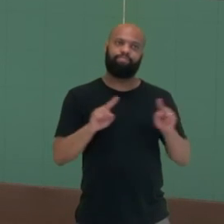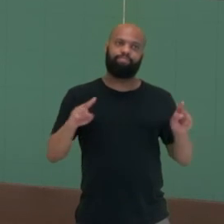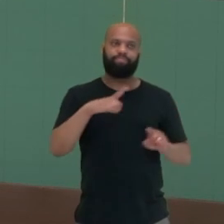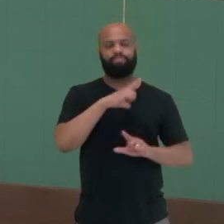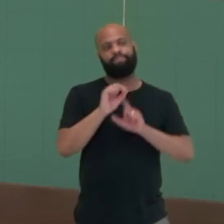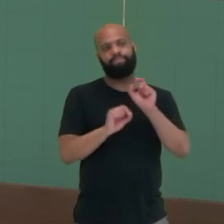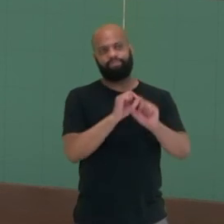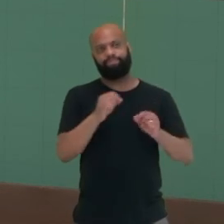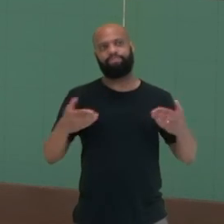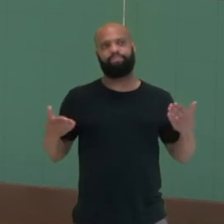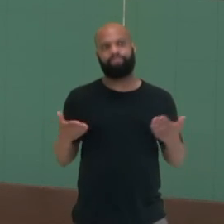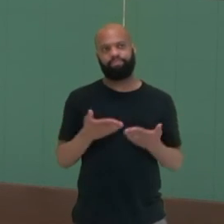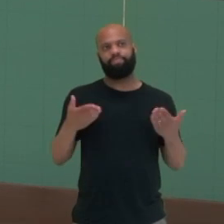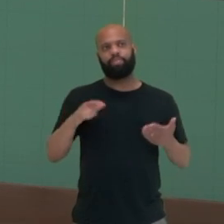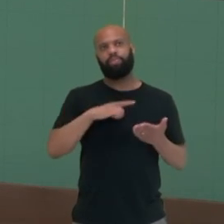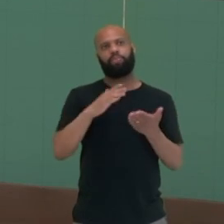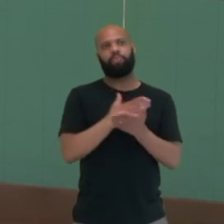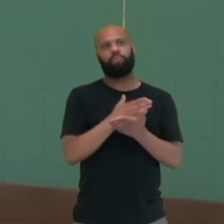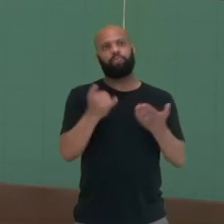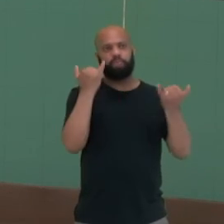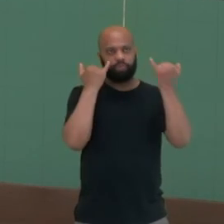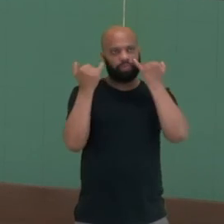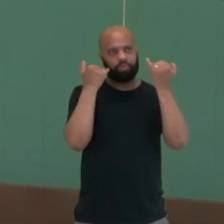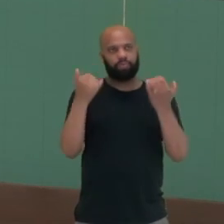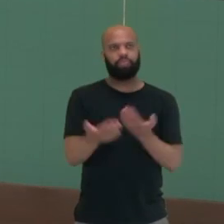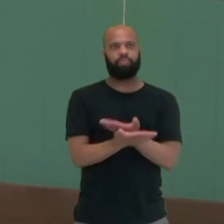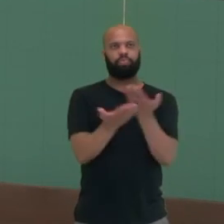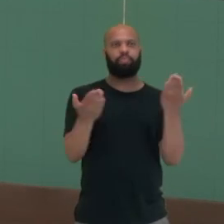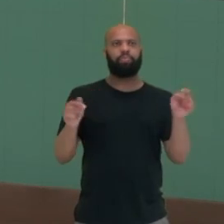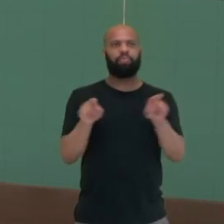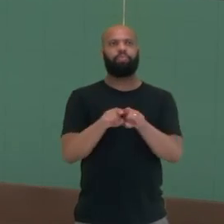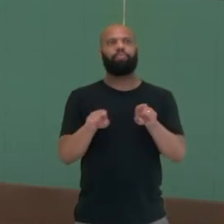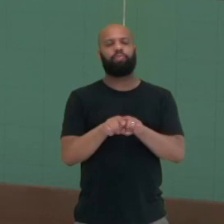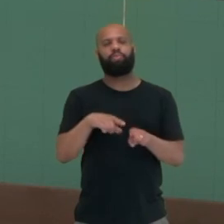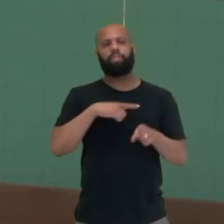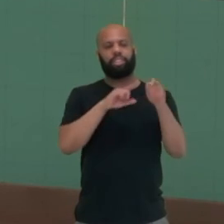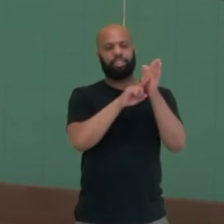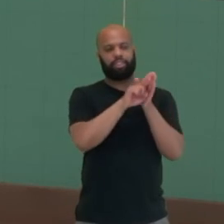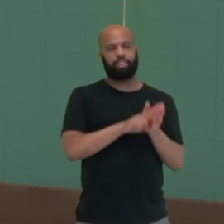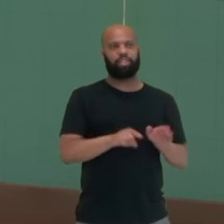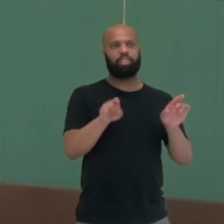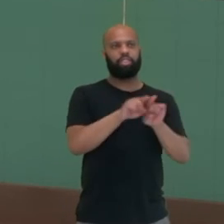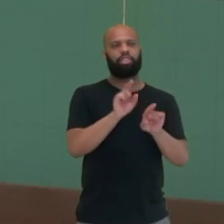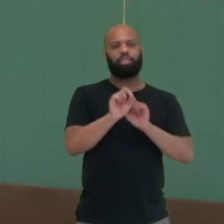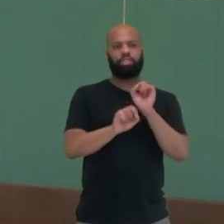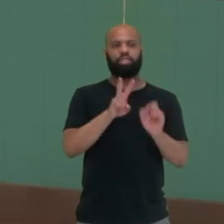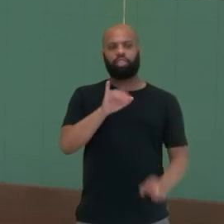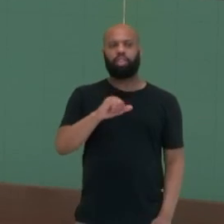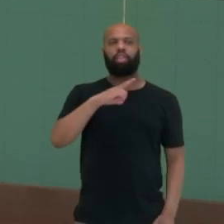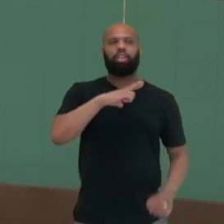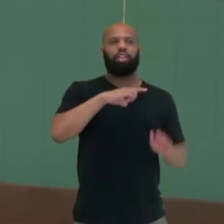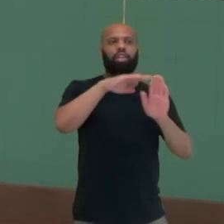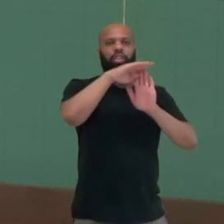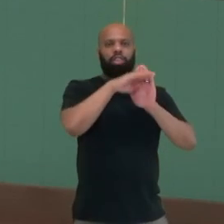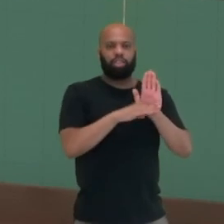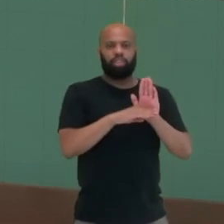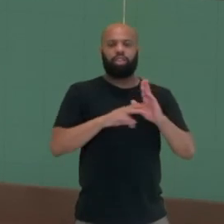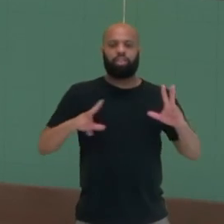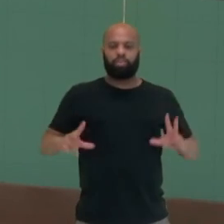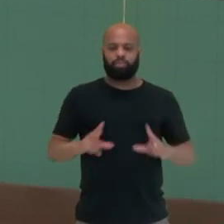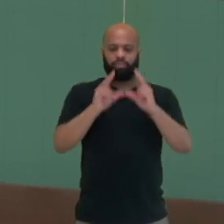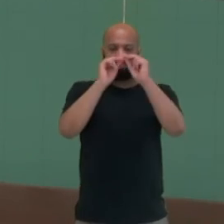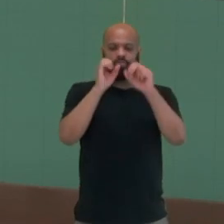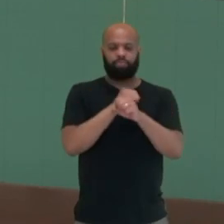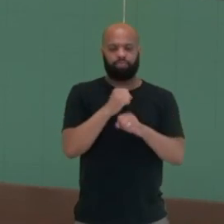aí algumas informações para vocês e fica a pesquisa para o que teremos no programa de Paris